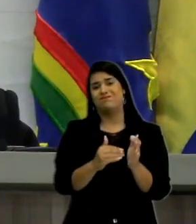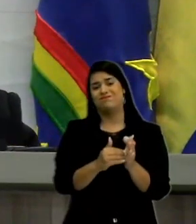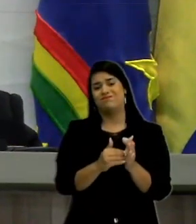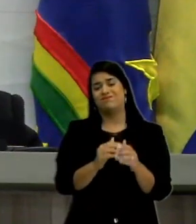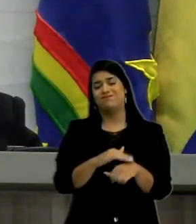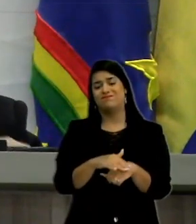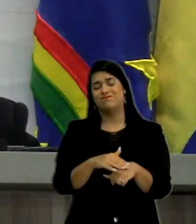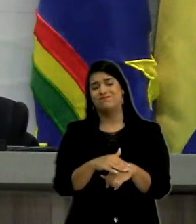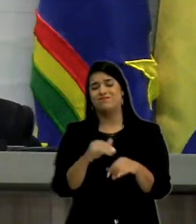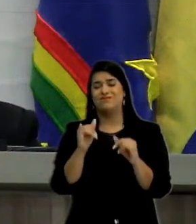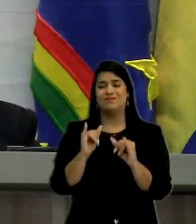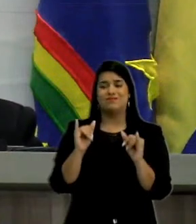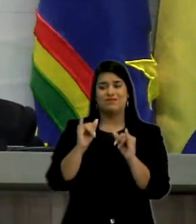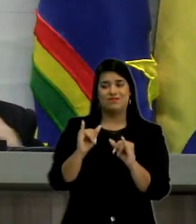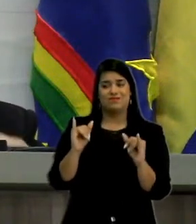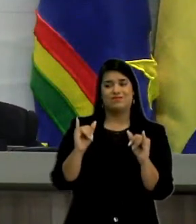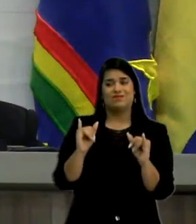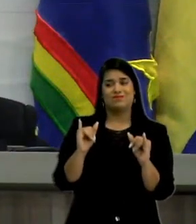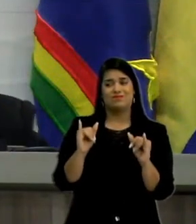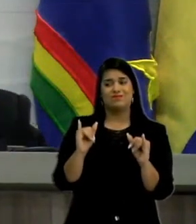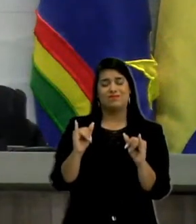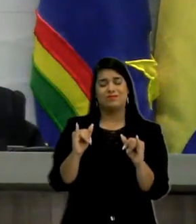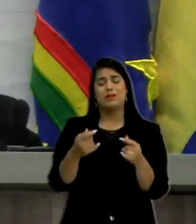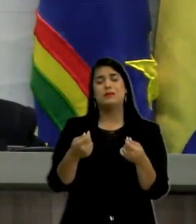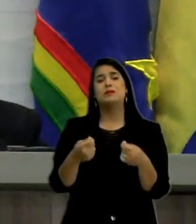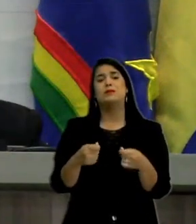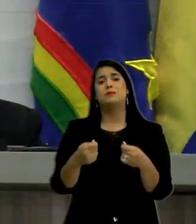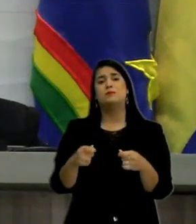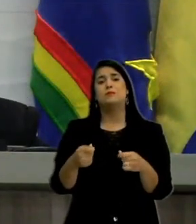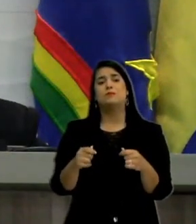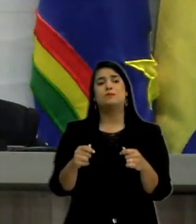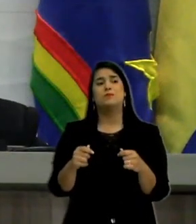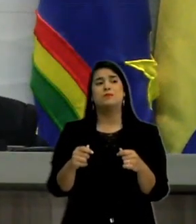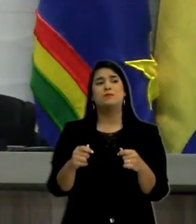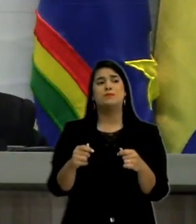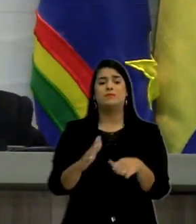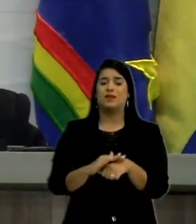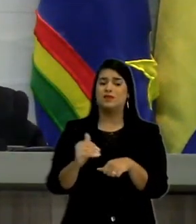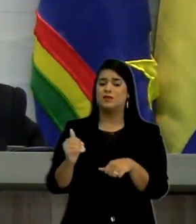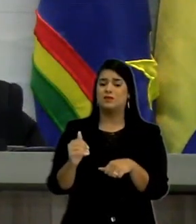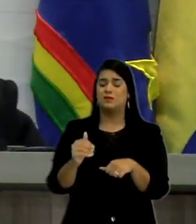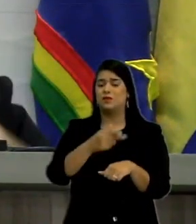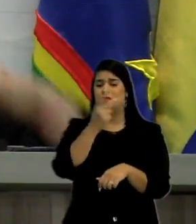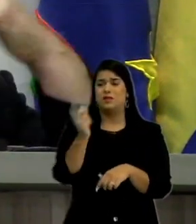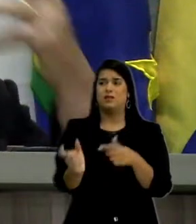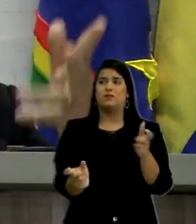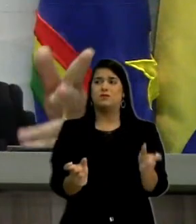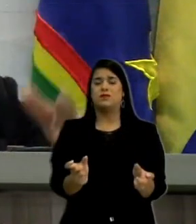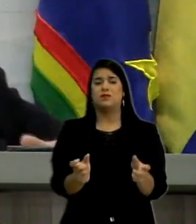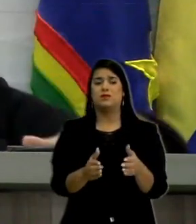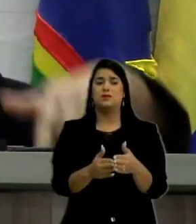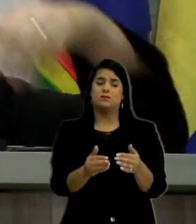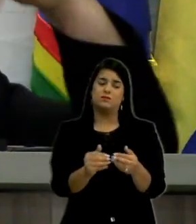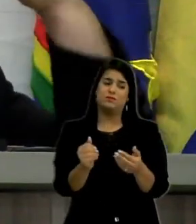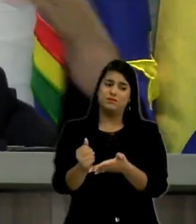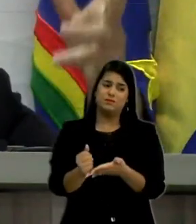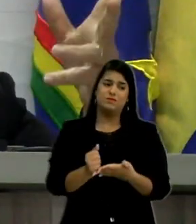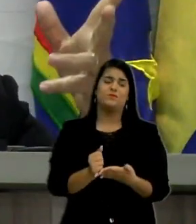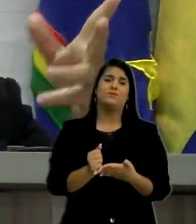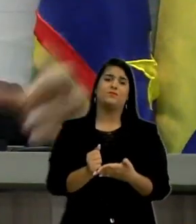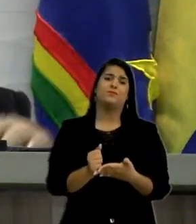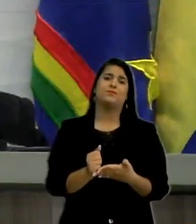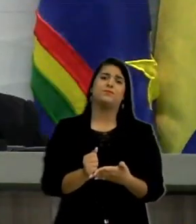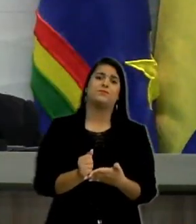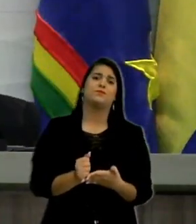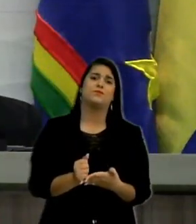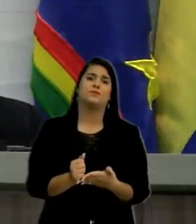conversa, disse, olha, nem que a gente tenha, vereador Júnior, que reunir as pessoas da nossa cidade, pedir ajuda,